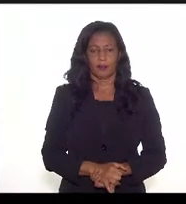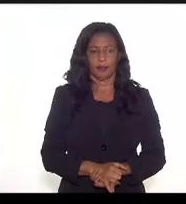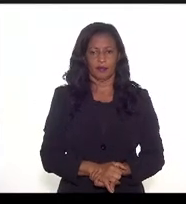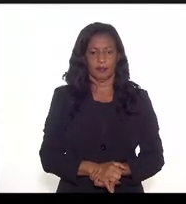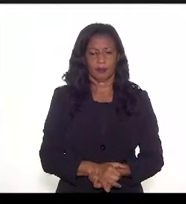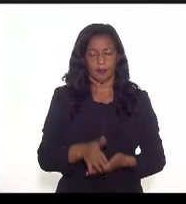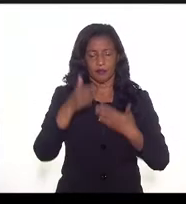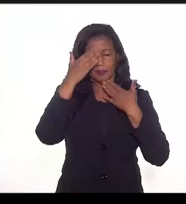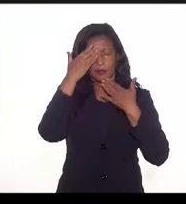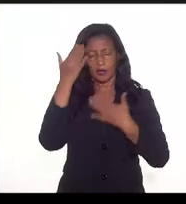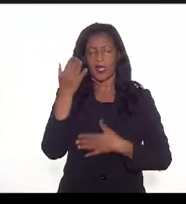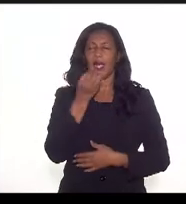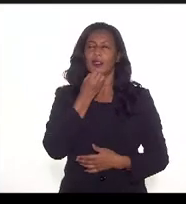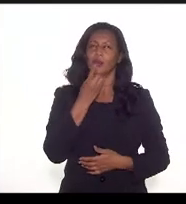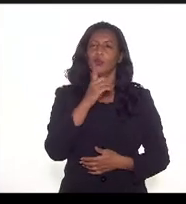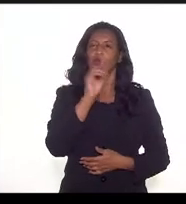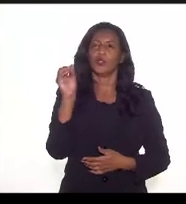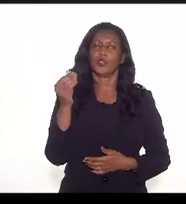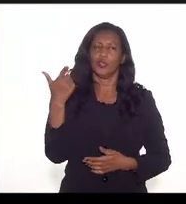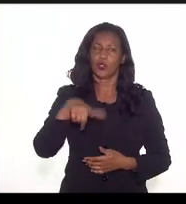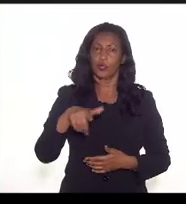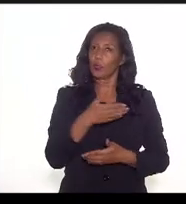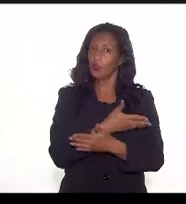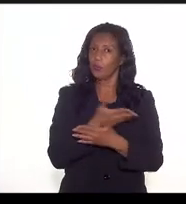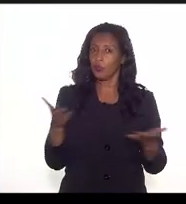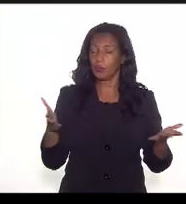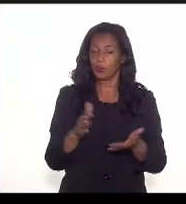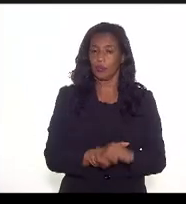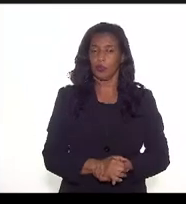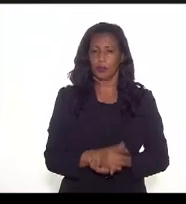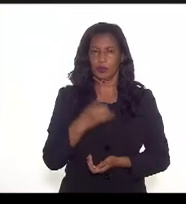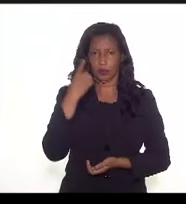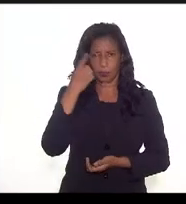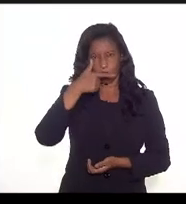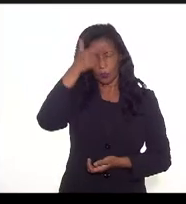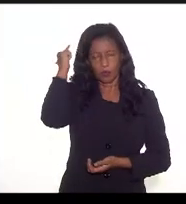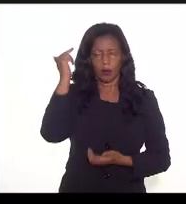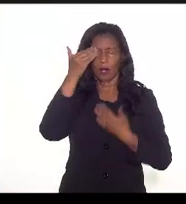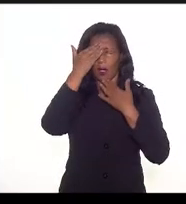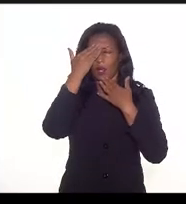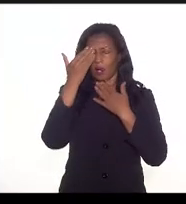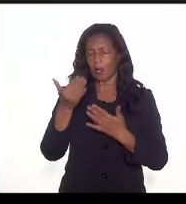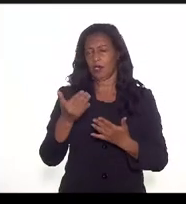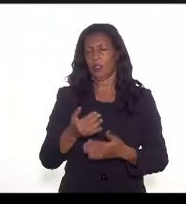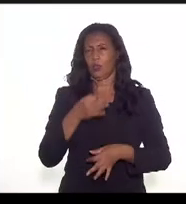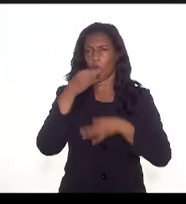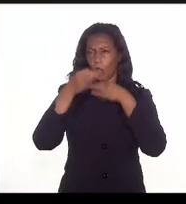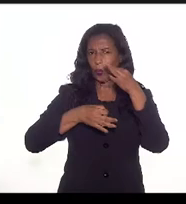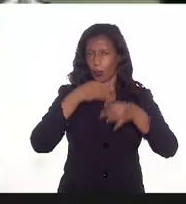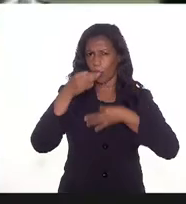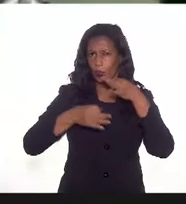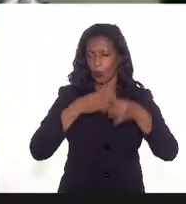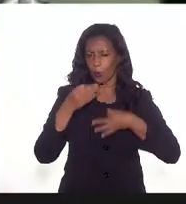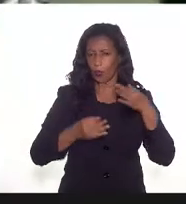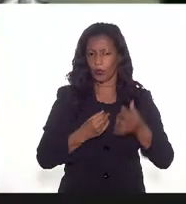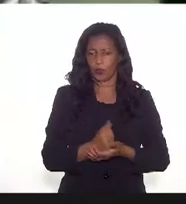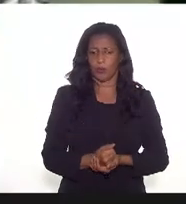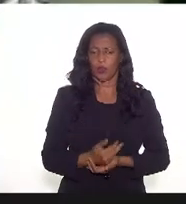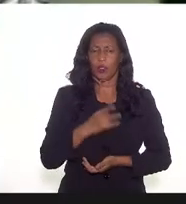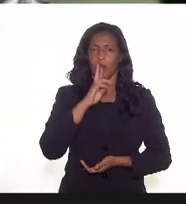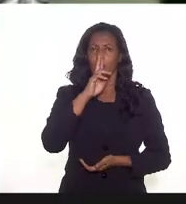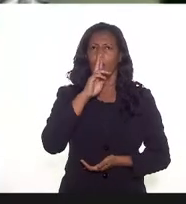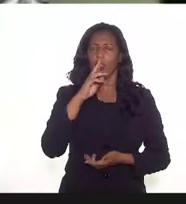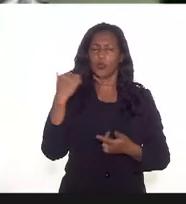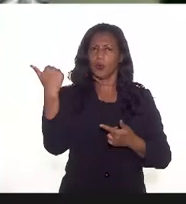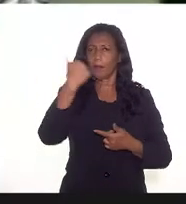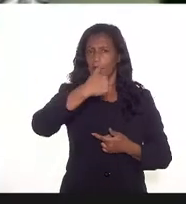Obrigado, bom dia de novo a todos e todas. Deputado Luiz Paulo, agradeço suas considerações e seus questionamentos. Responderei o